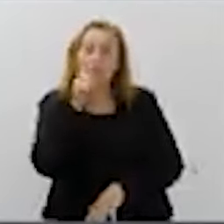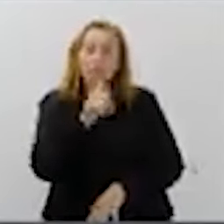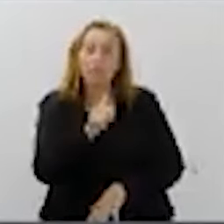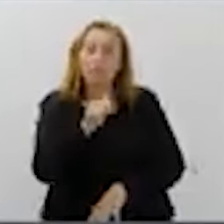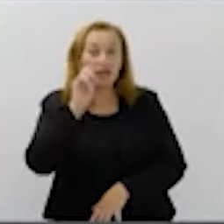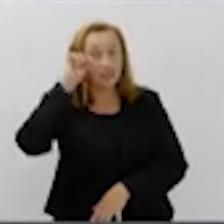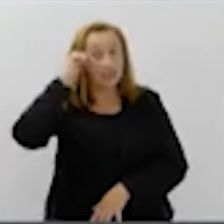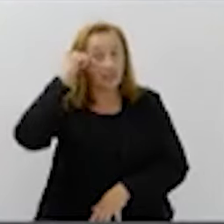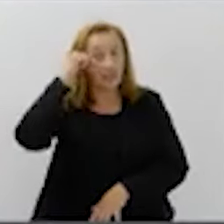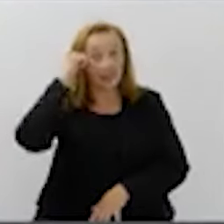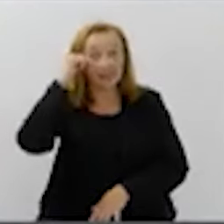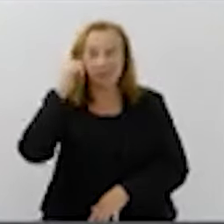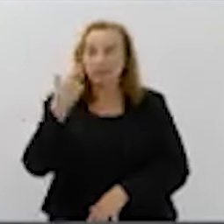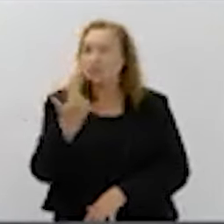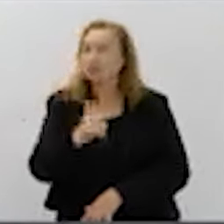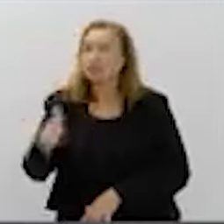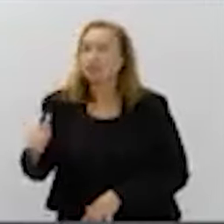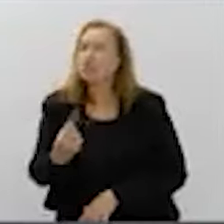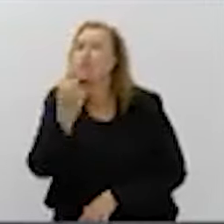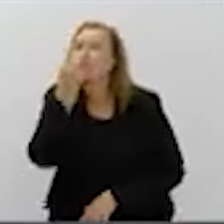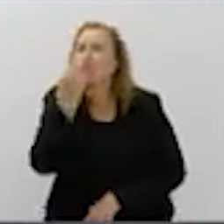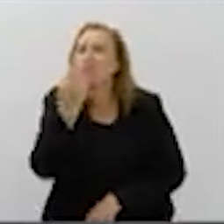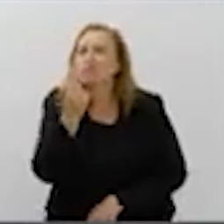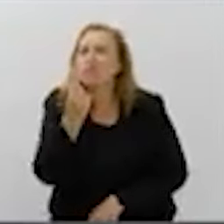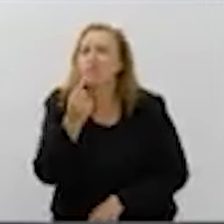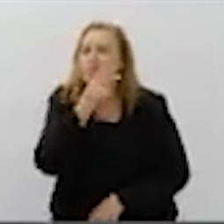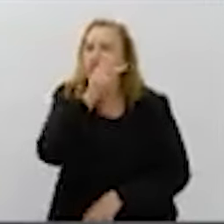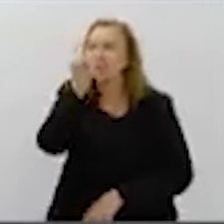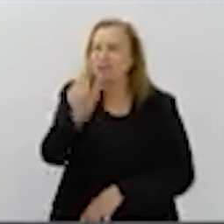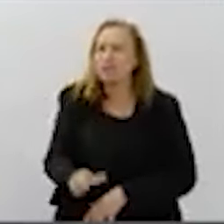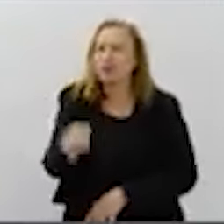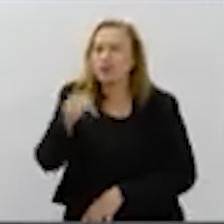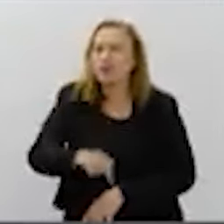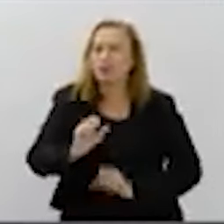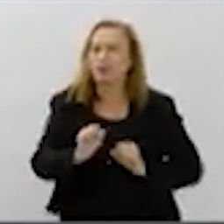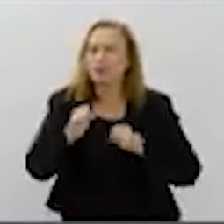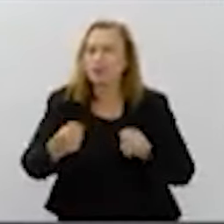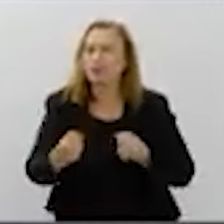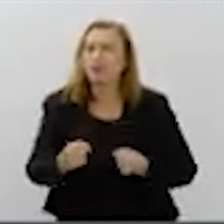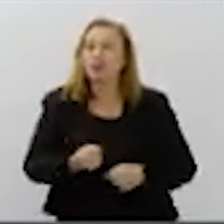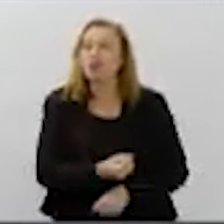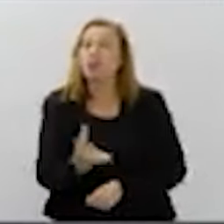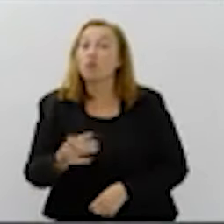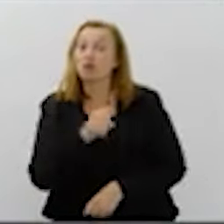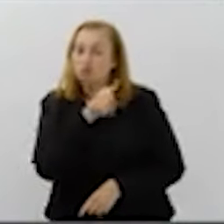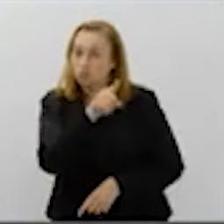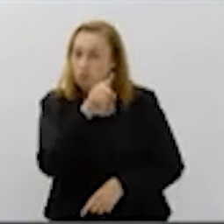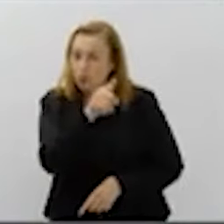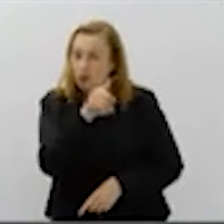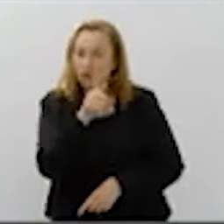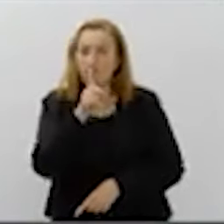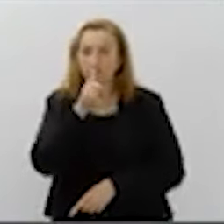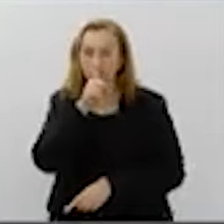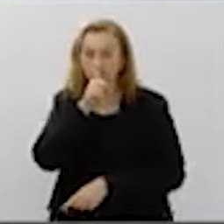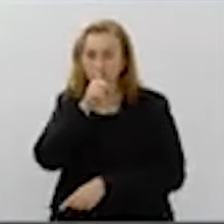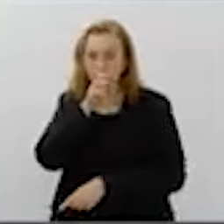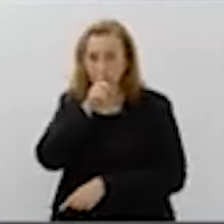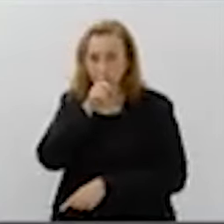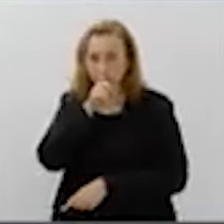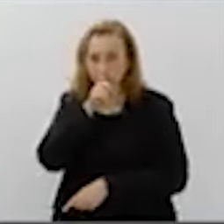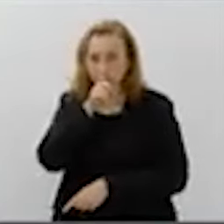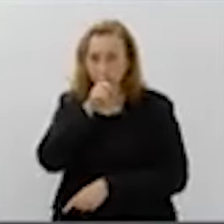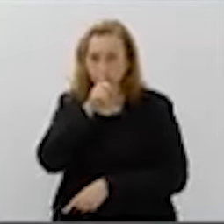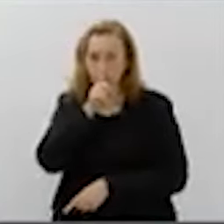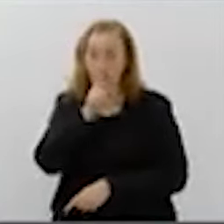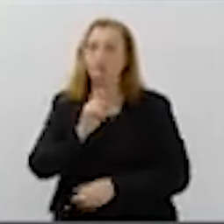vai nem ter ninguém aqui, ó, dessa claque, para defender, porque enquanto ela servia, o seu silêncio